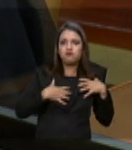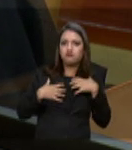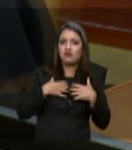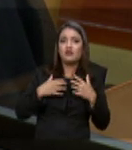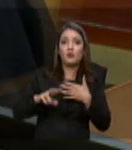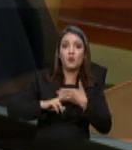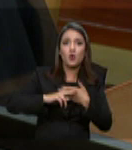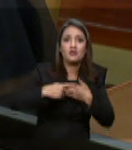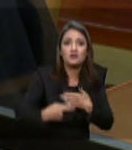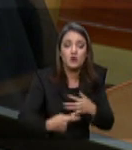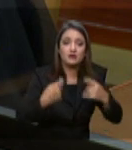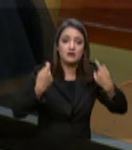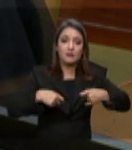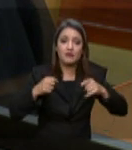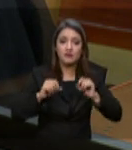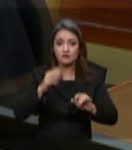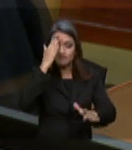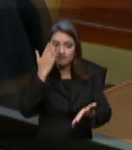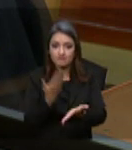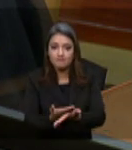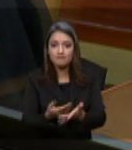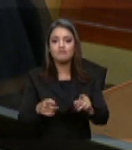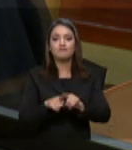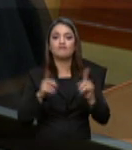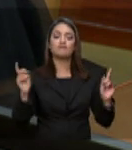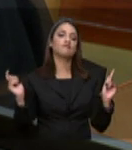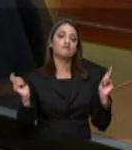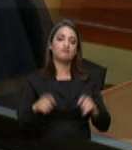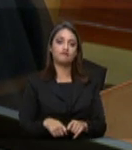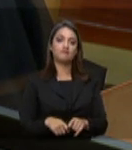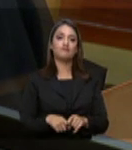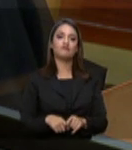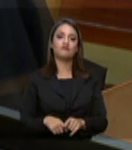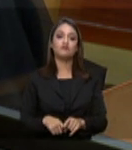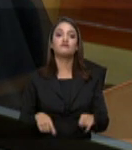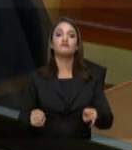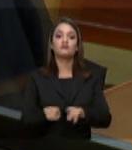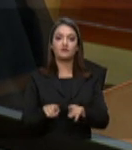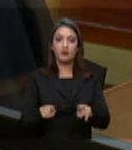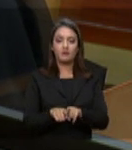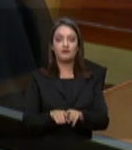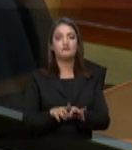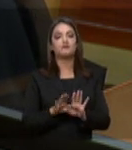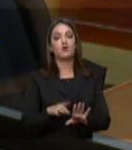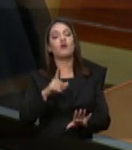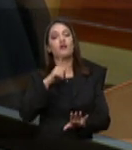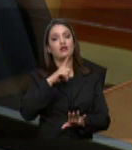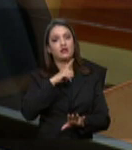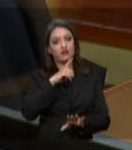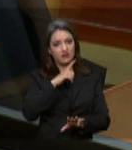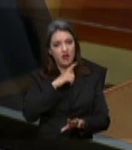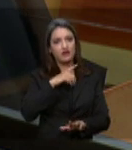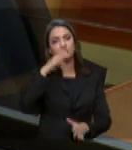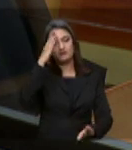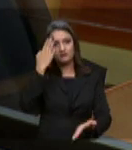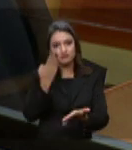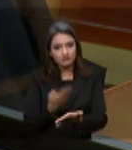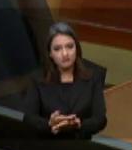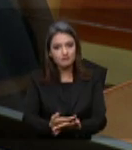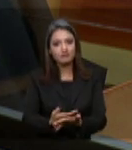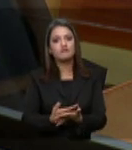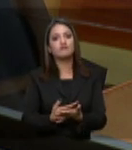as de credibilidade verossimilhança e eficiência cercasse de credibilidade a verossimilhança